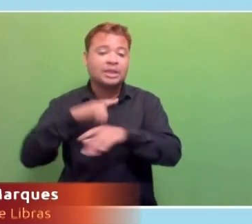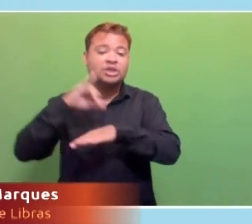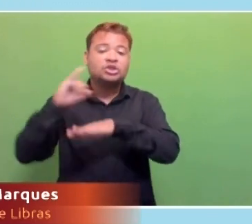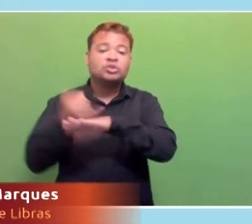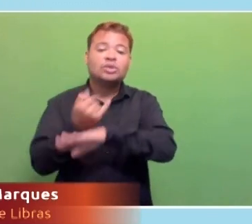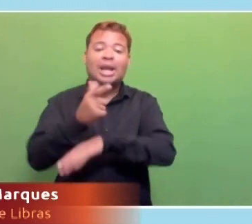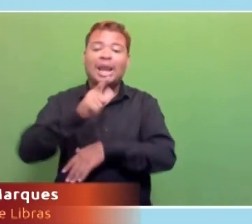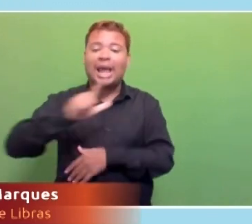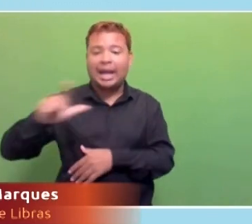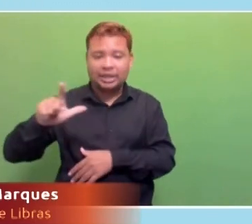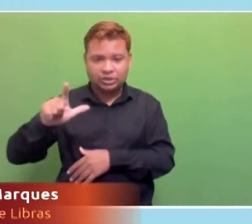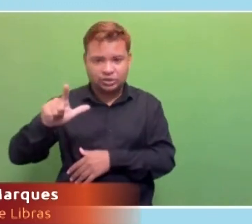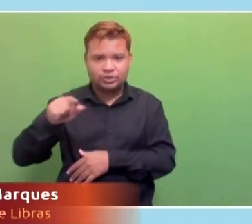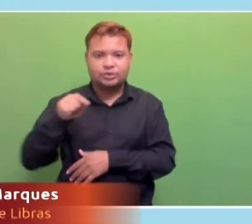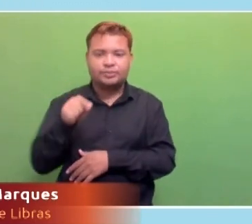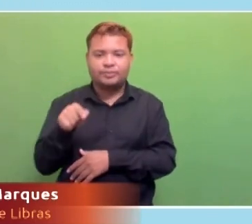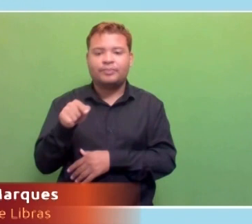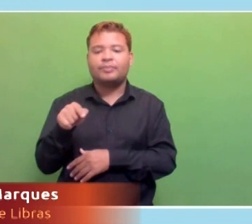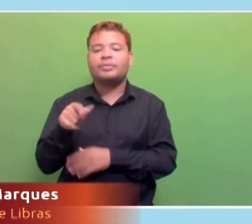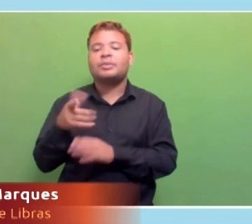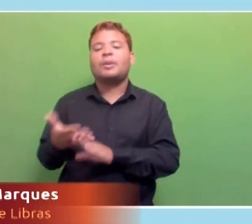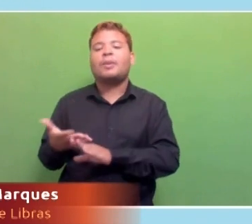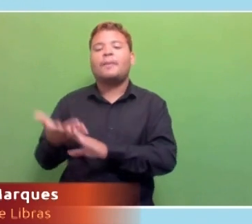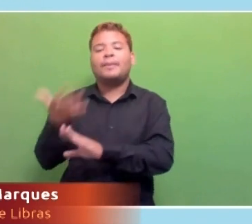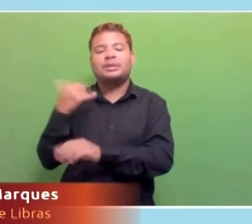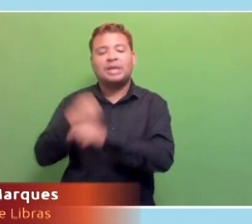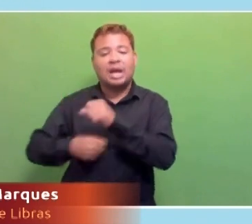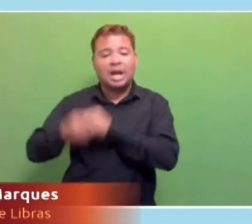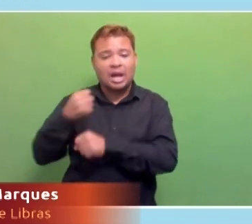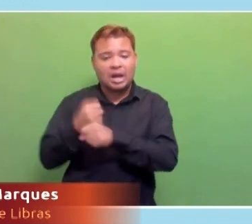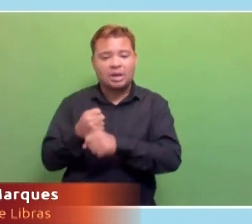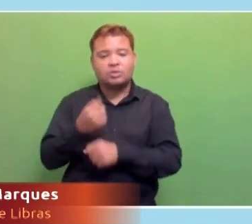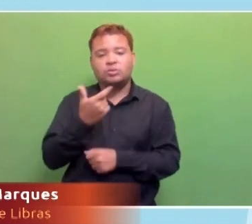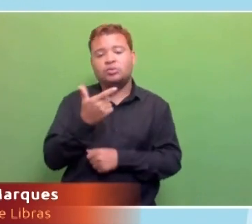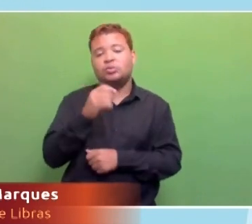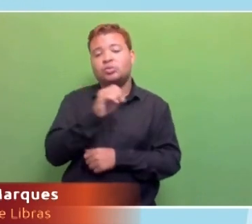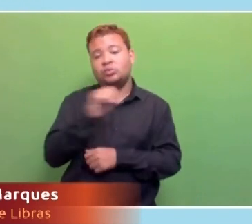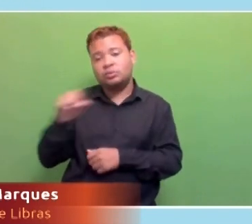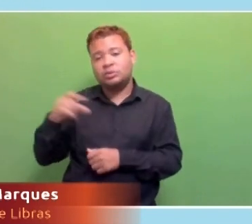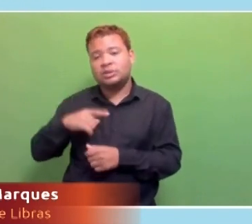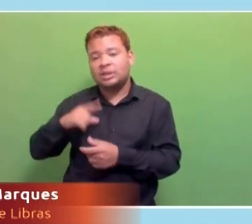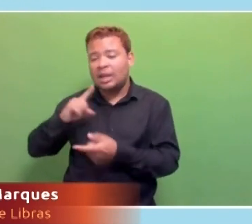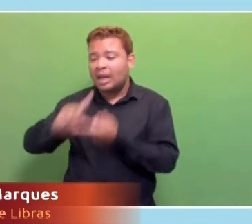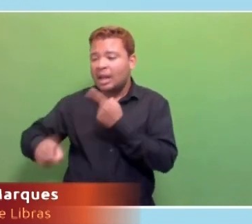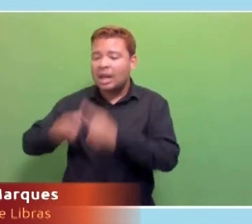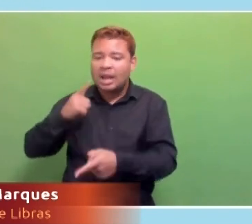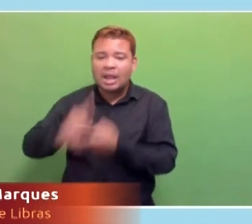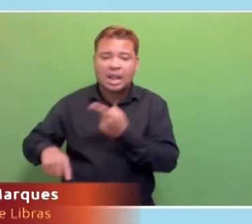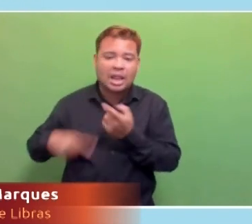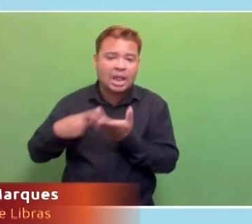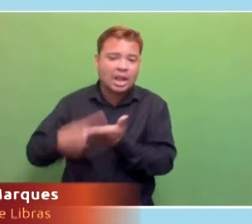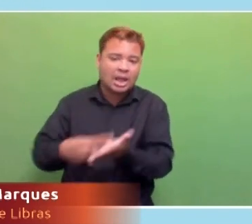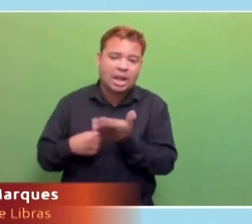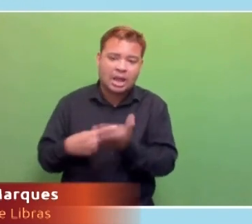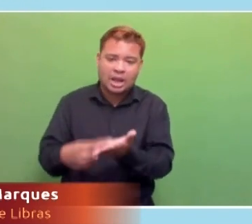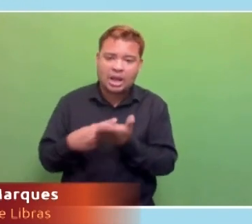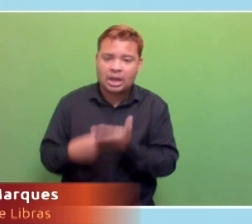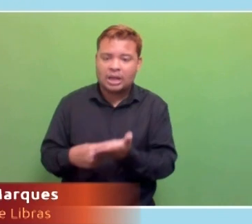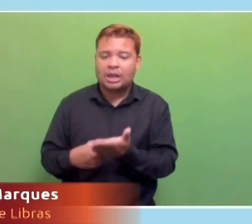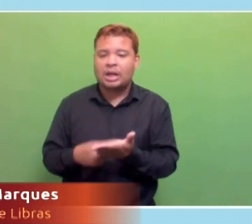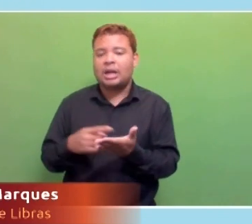voltar para a história, no começo da década de 2000, as negociações travaram, também por causa